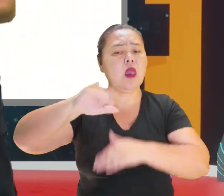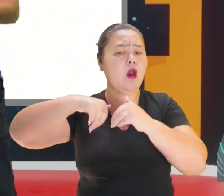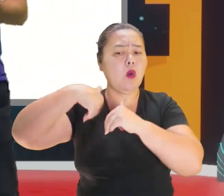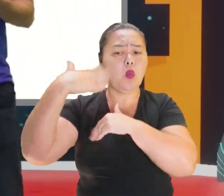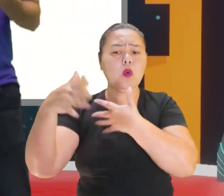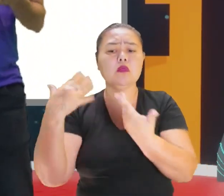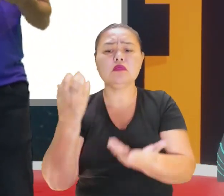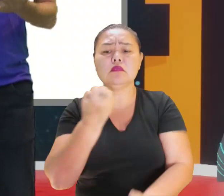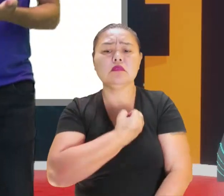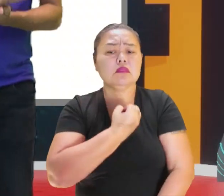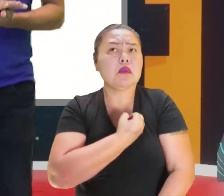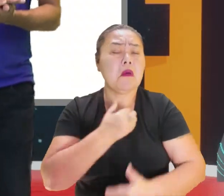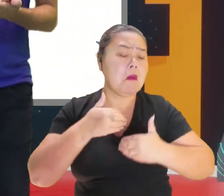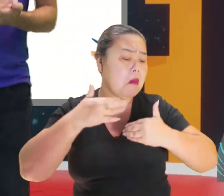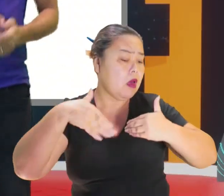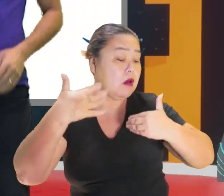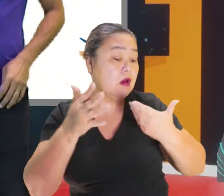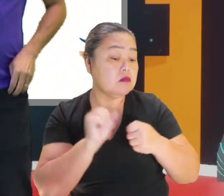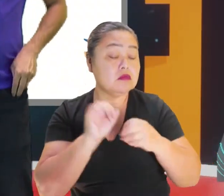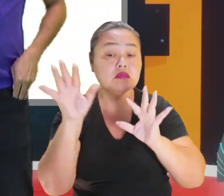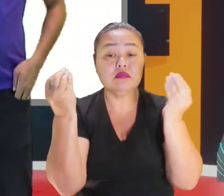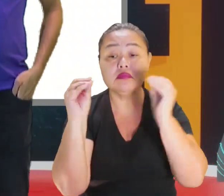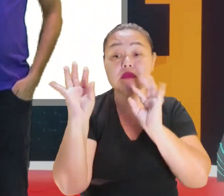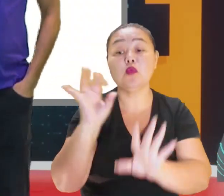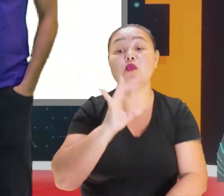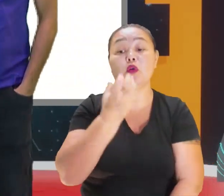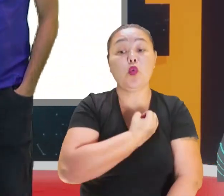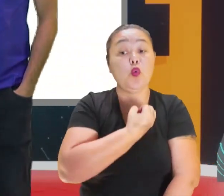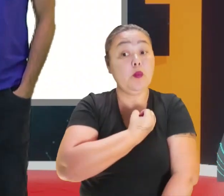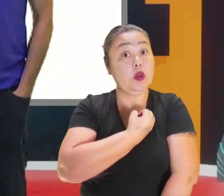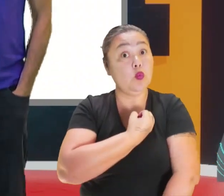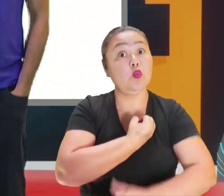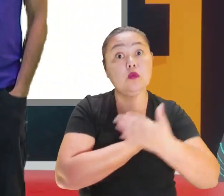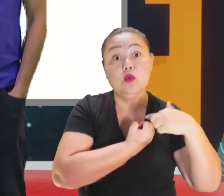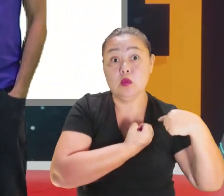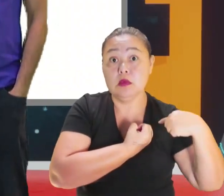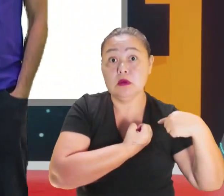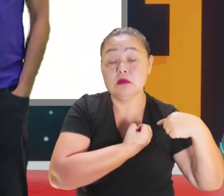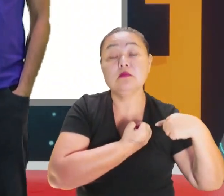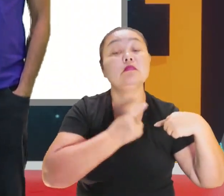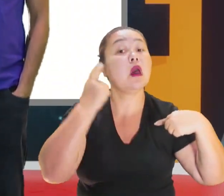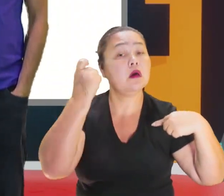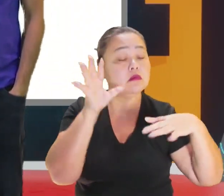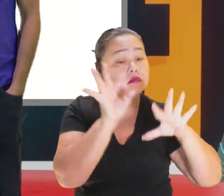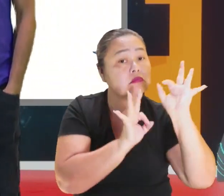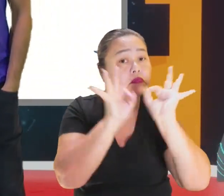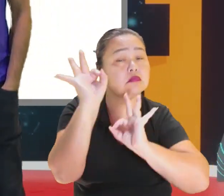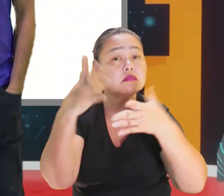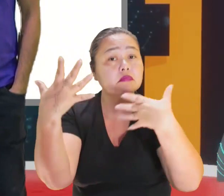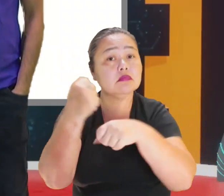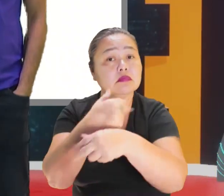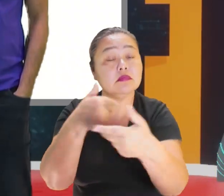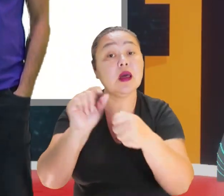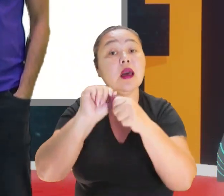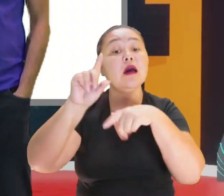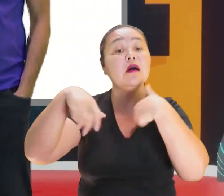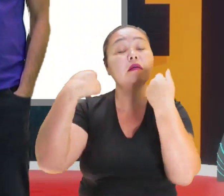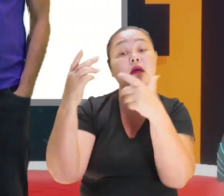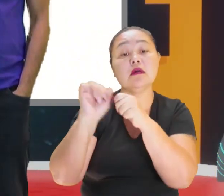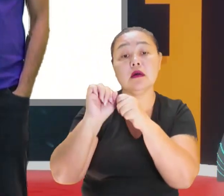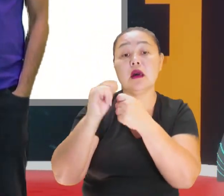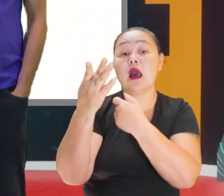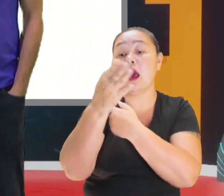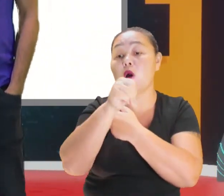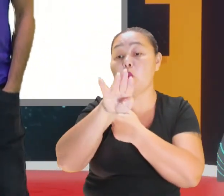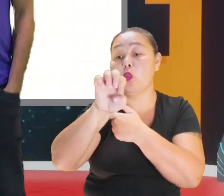além do numérico, né? Então, uma expressão numérica só tinham números. E aí a gente se preocupava com a ordem das operações. Uma expressão